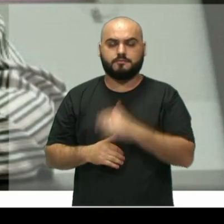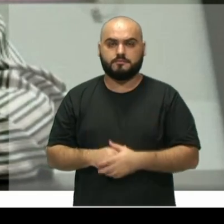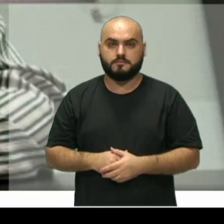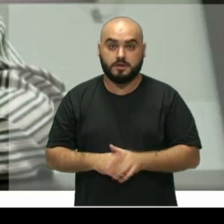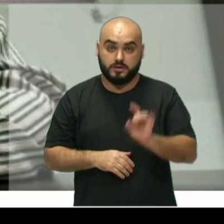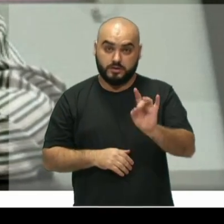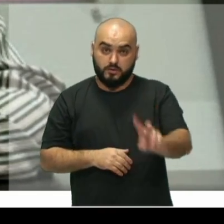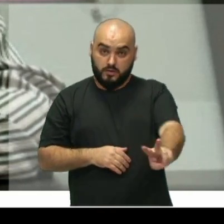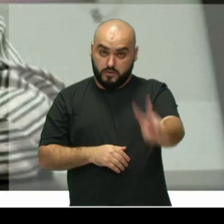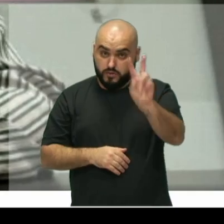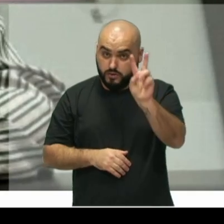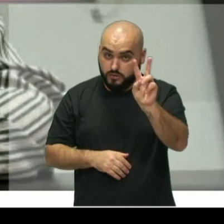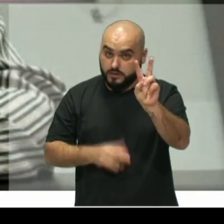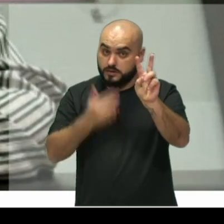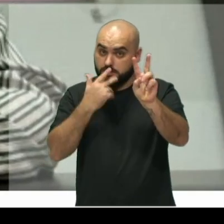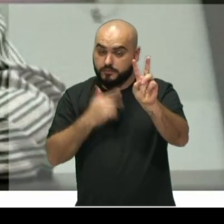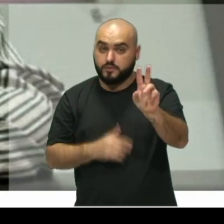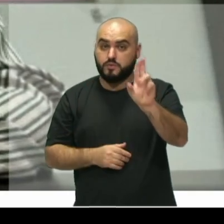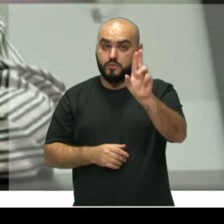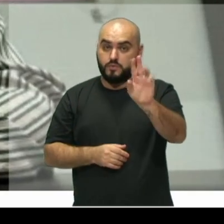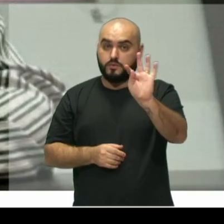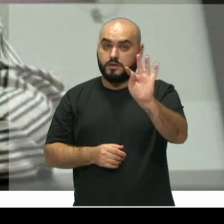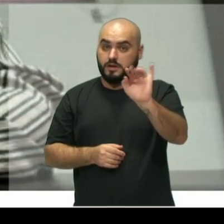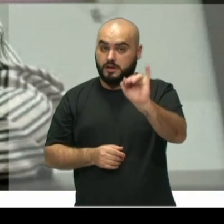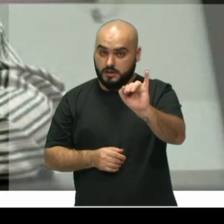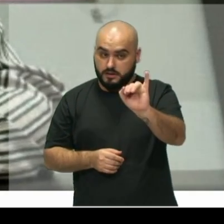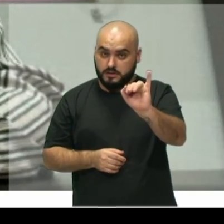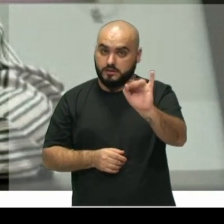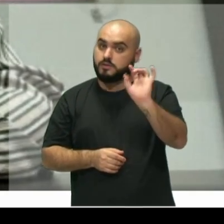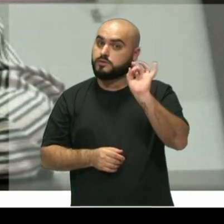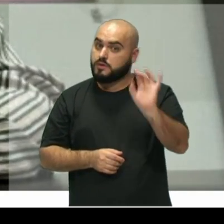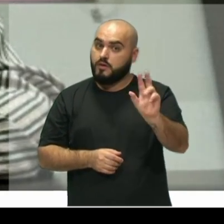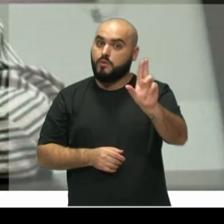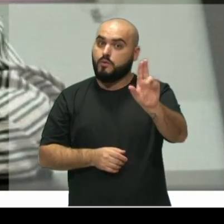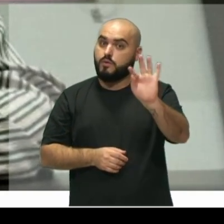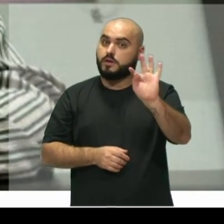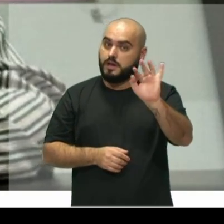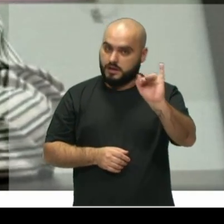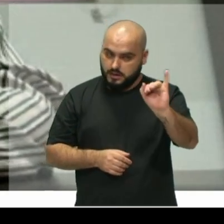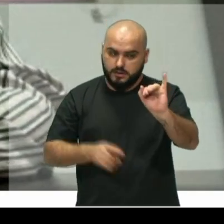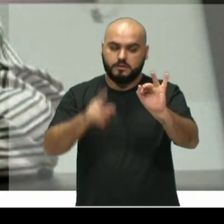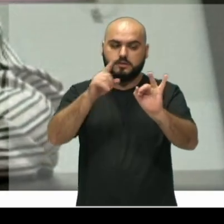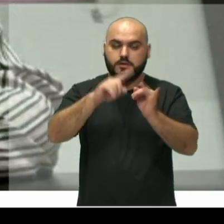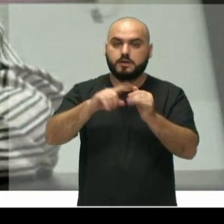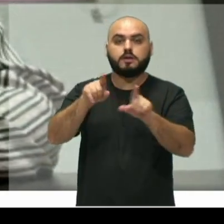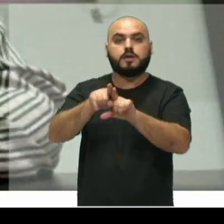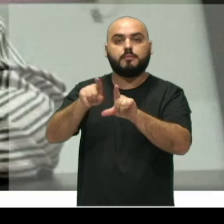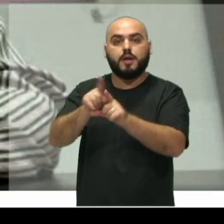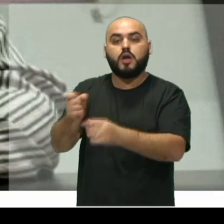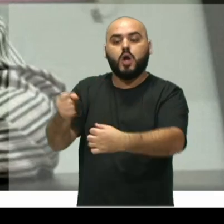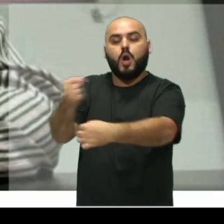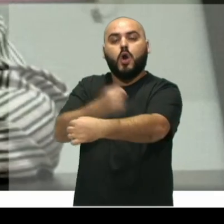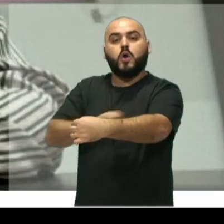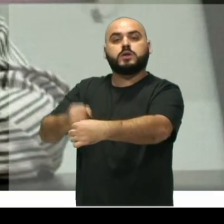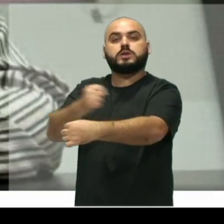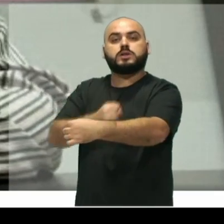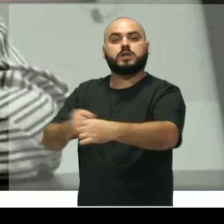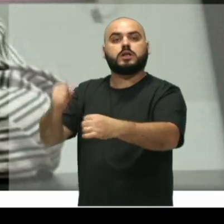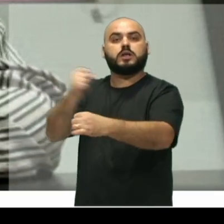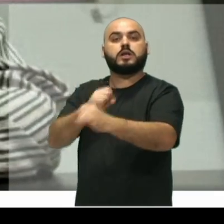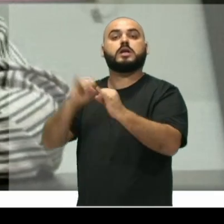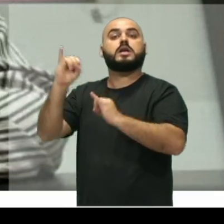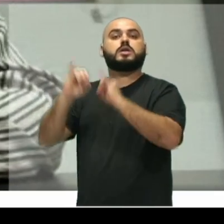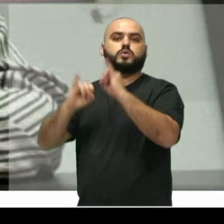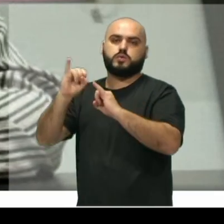UTI e nas cozinhas industriais. Os outros a lei não veda em hipótese alguma. Então nós estamos trazendo uma